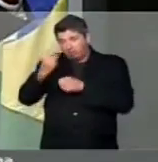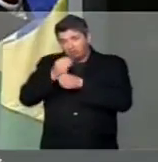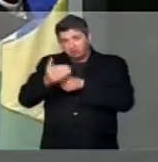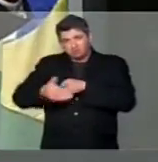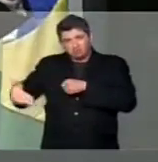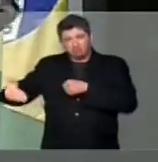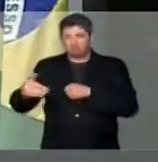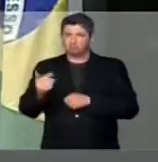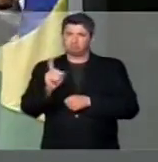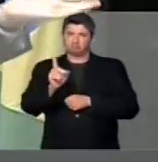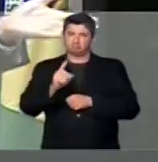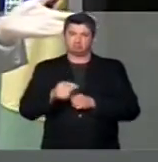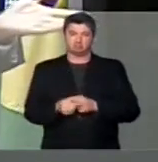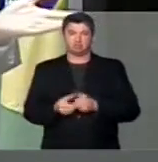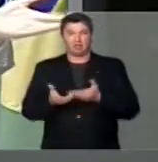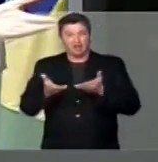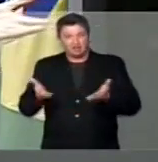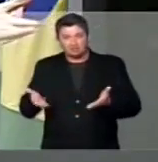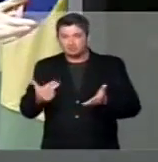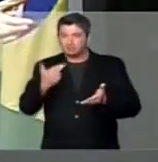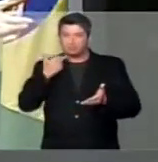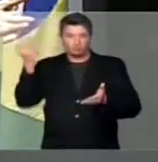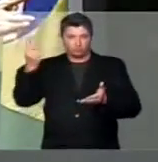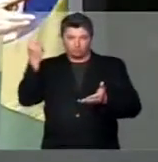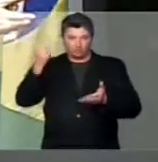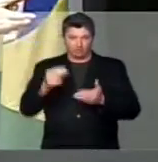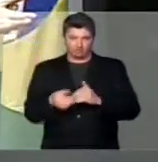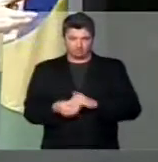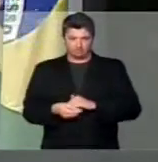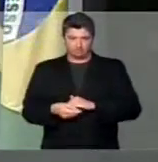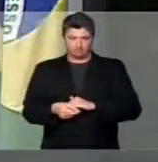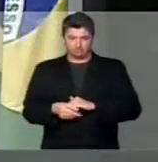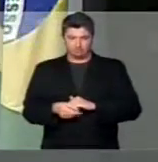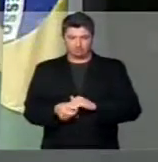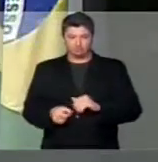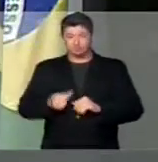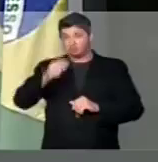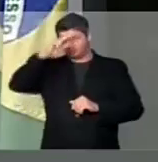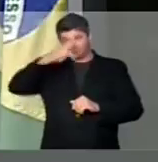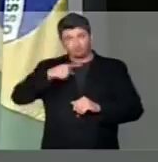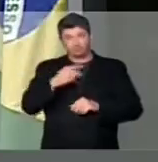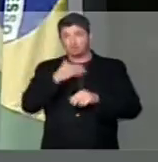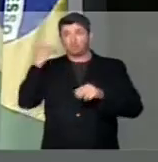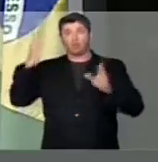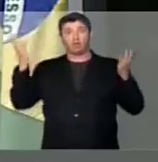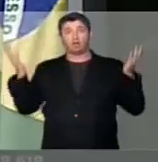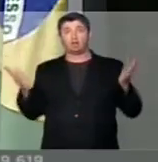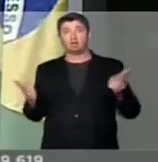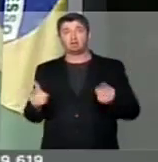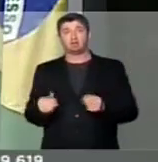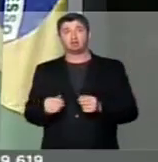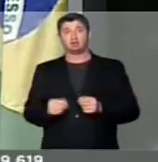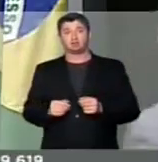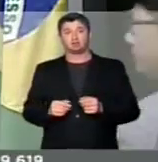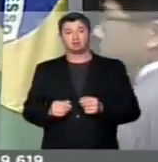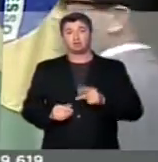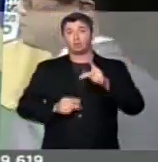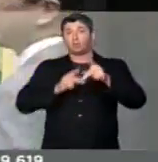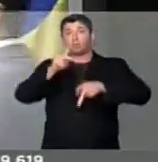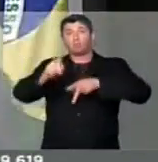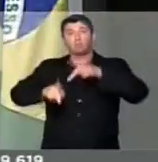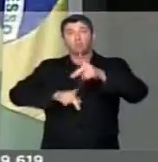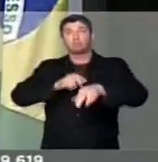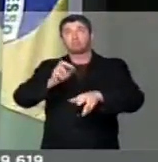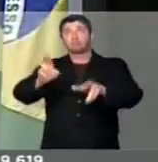anos nessa situação. É um suicídio. A